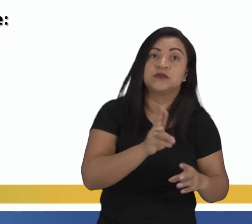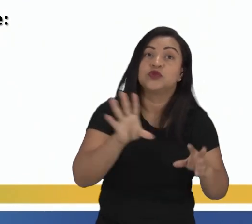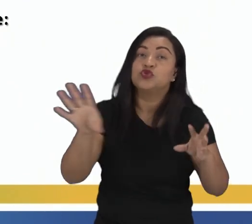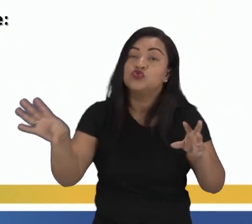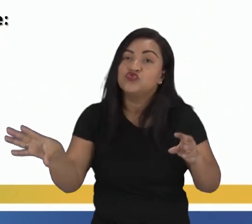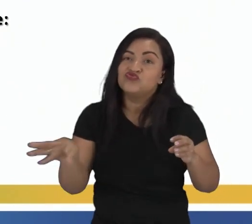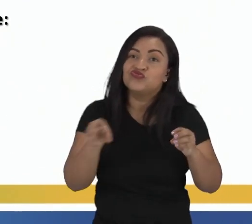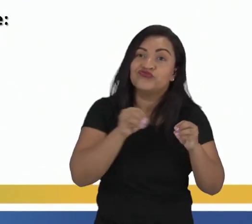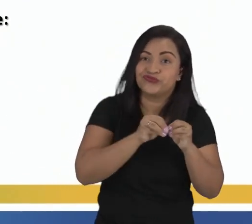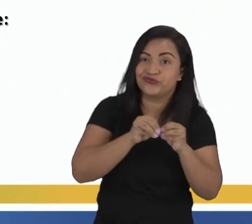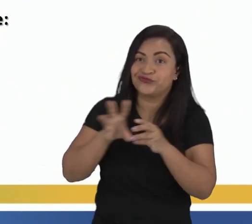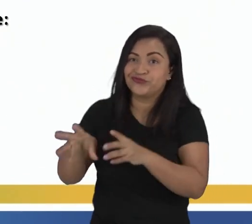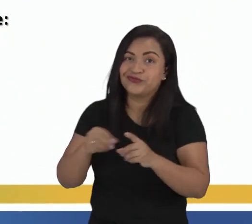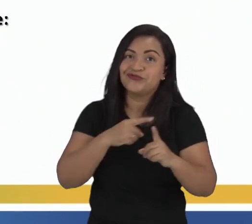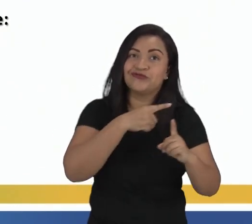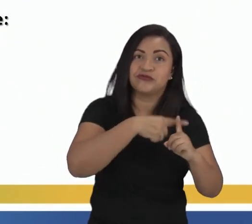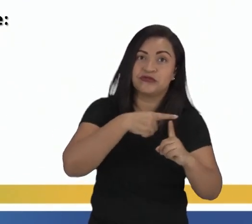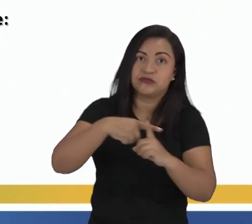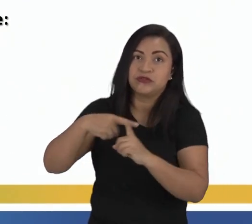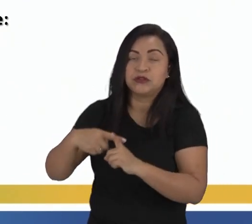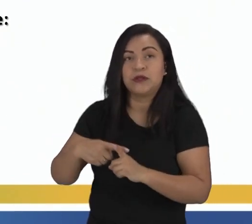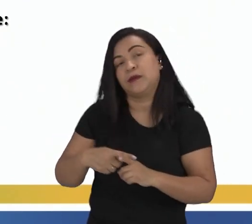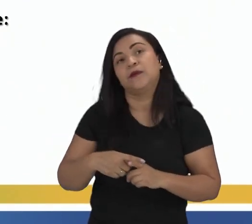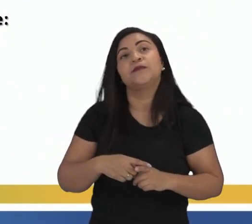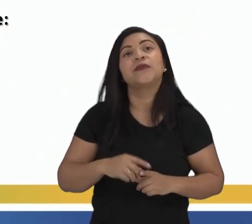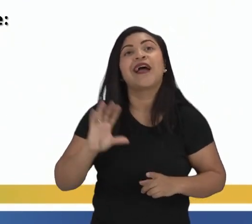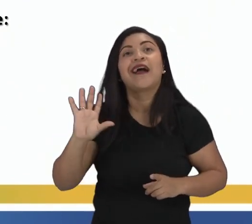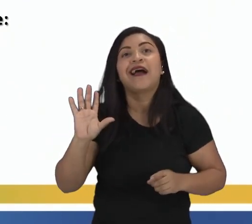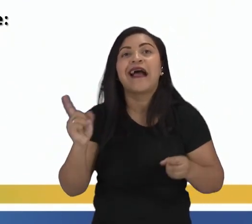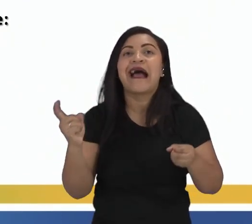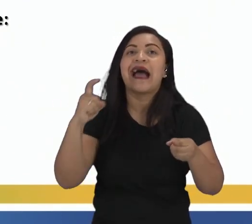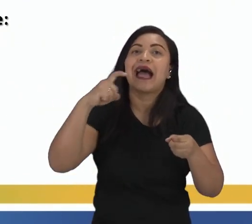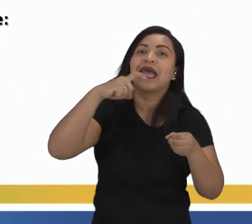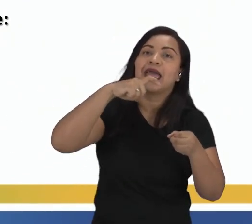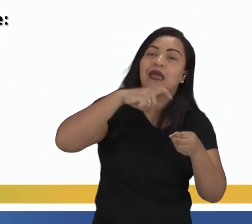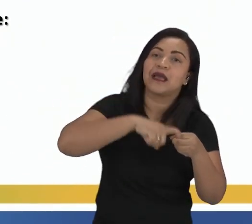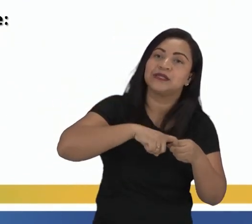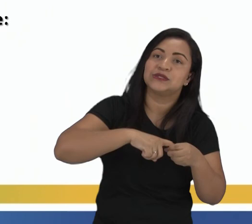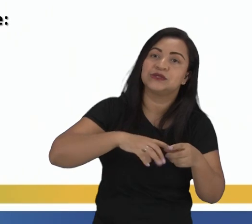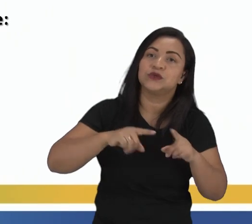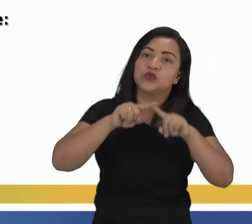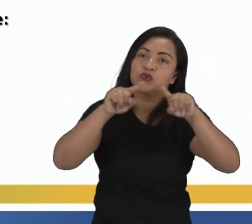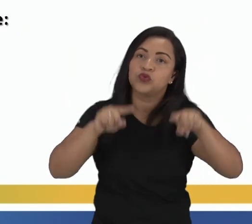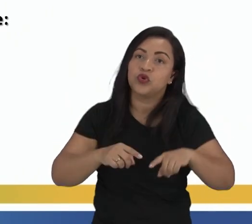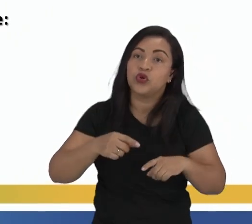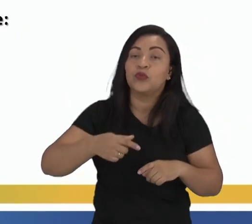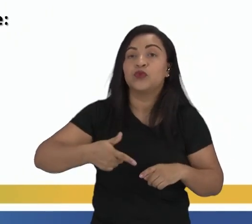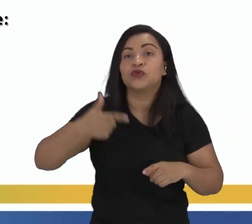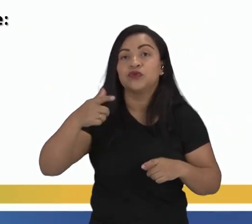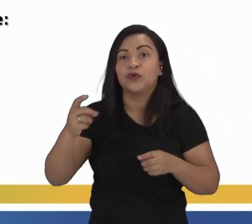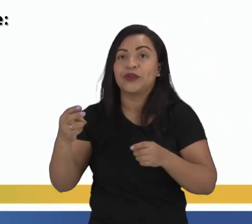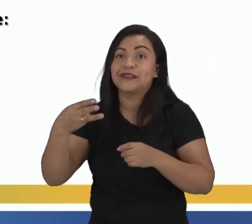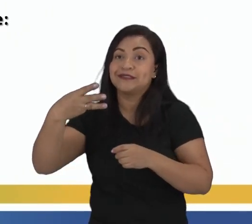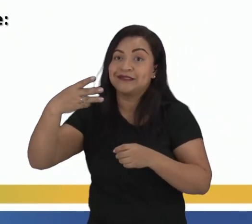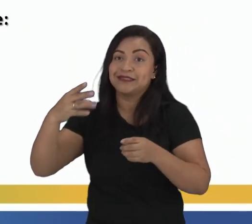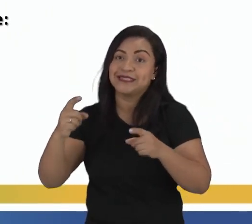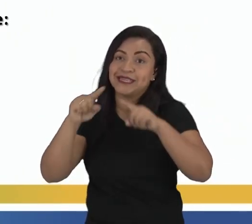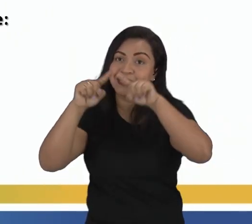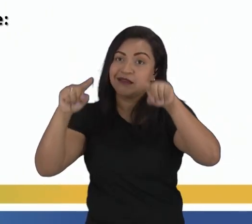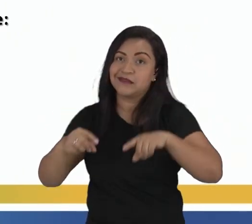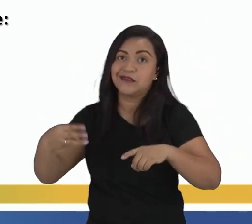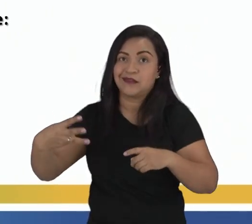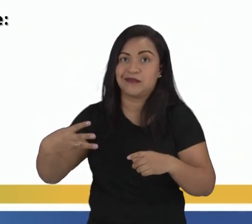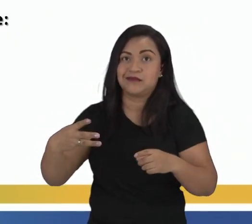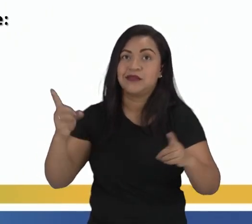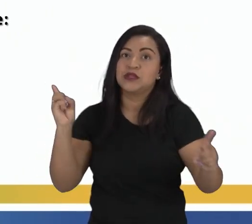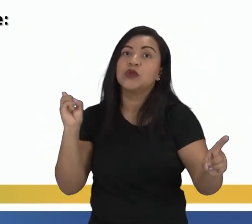que a reação do corpo 2 em 3 é a massa 3 vezes a aceleração. Encontramos, então, o valor